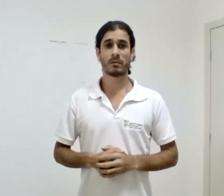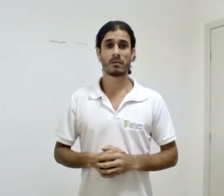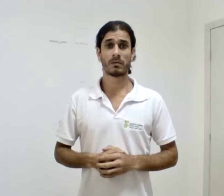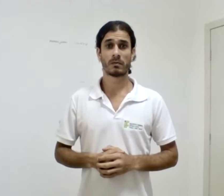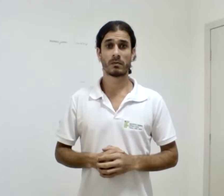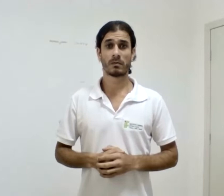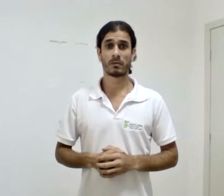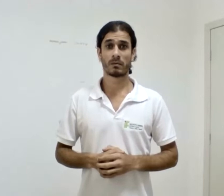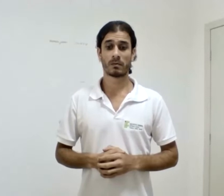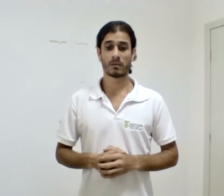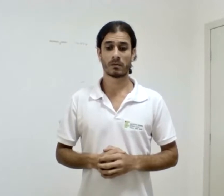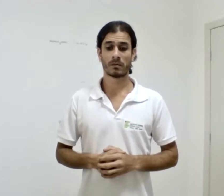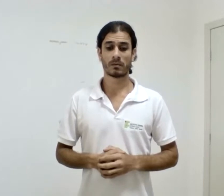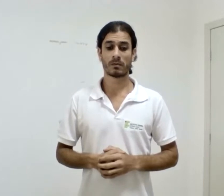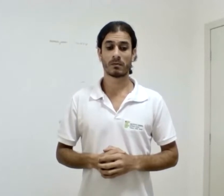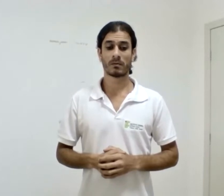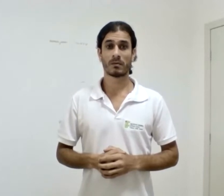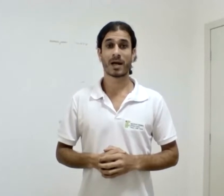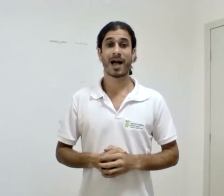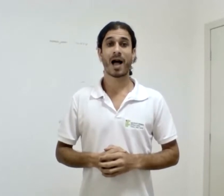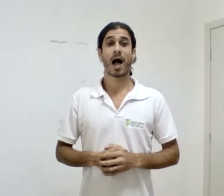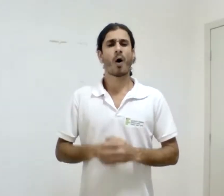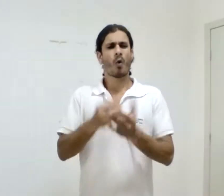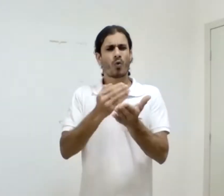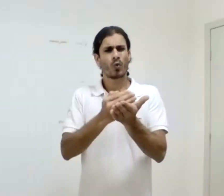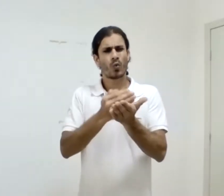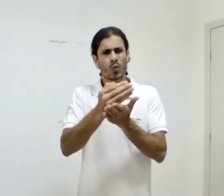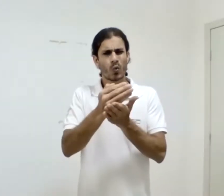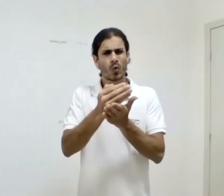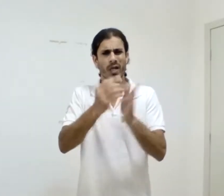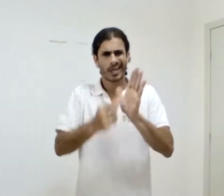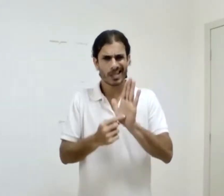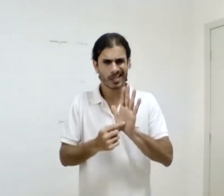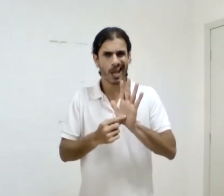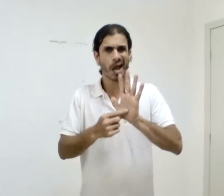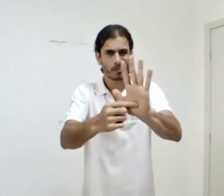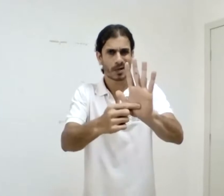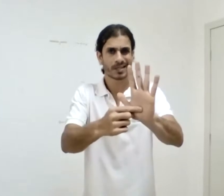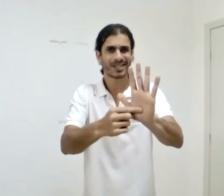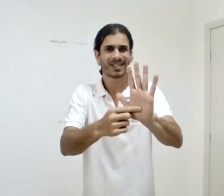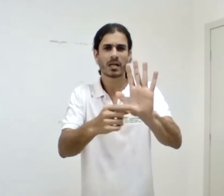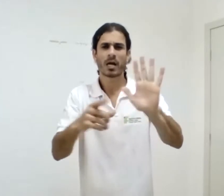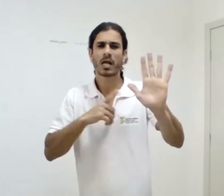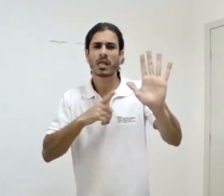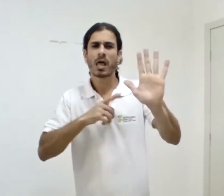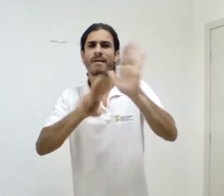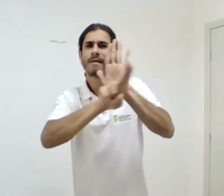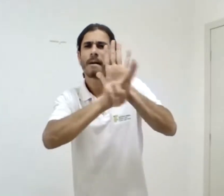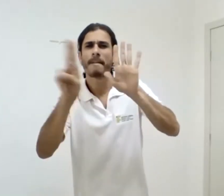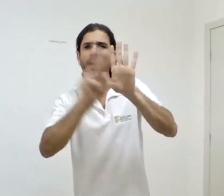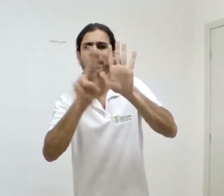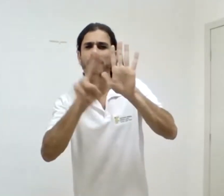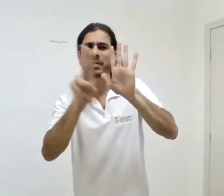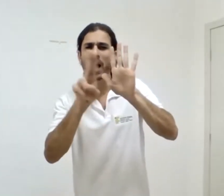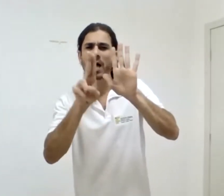assim, sua bateria está acabando. Vocês viram? Eu vi, será que foi isso? Pode